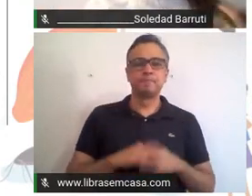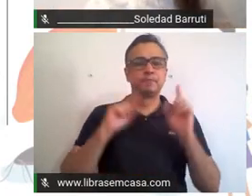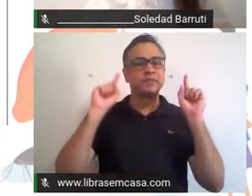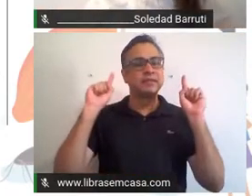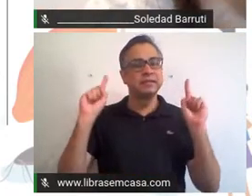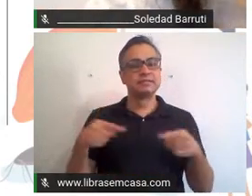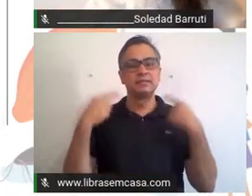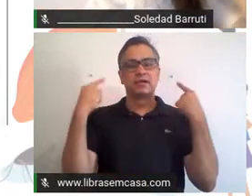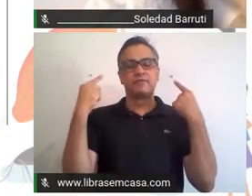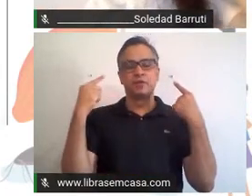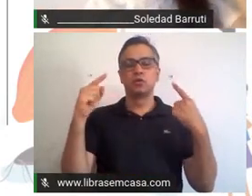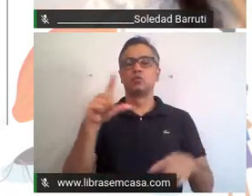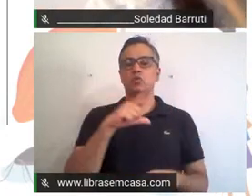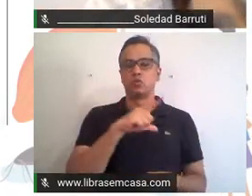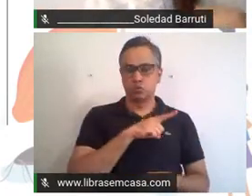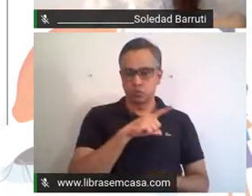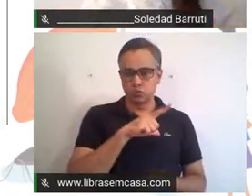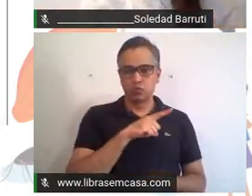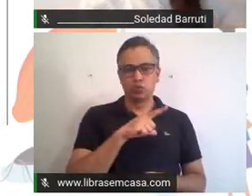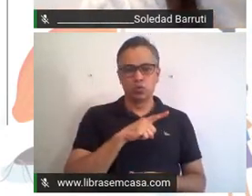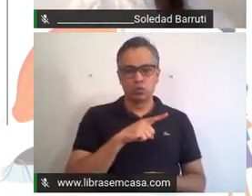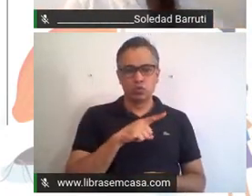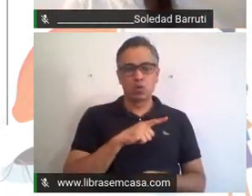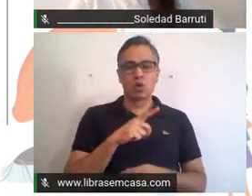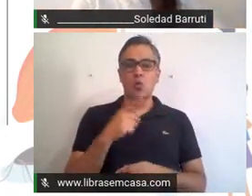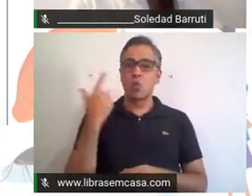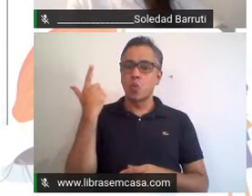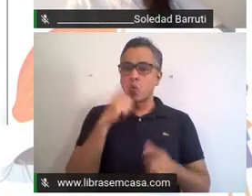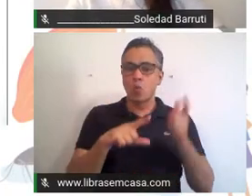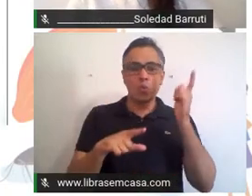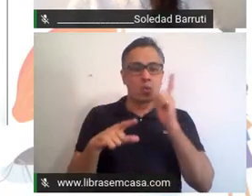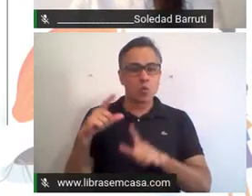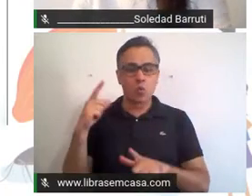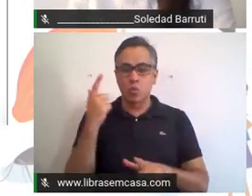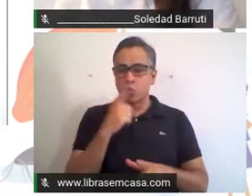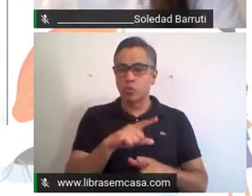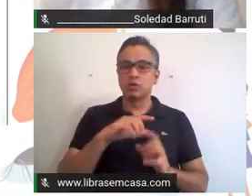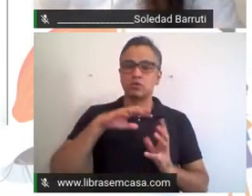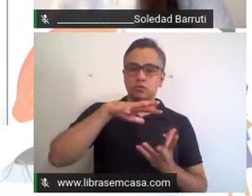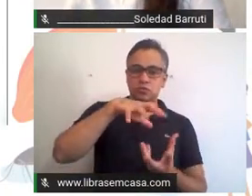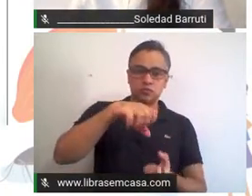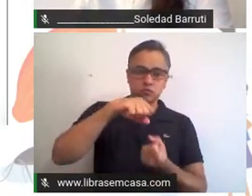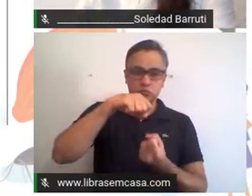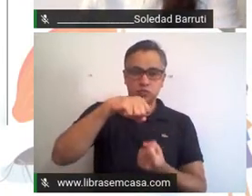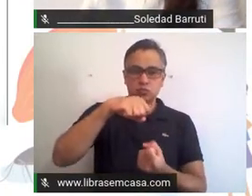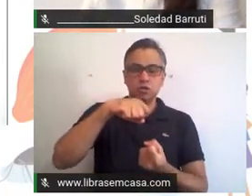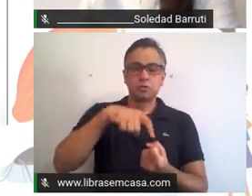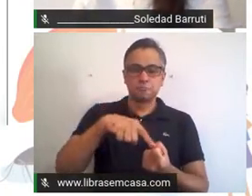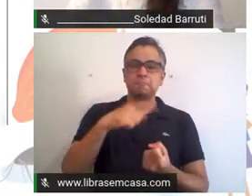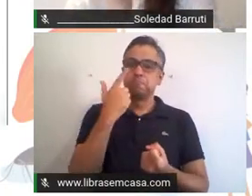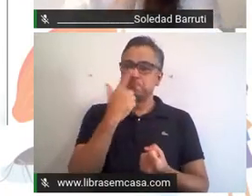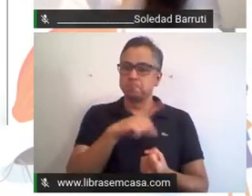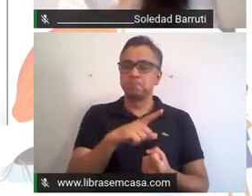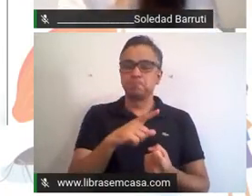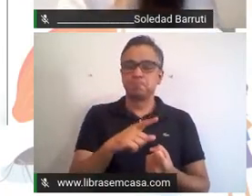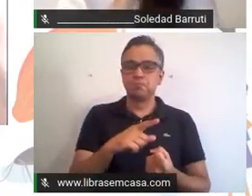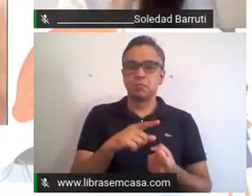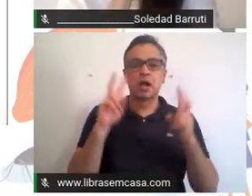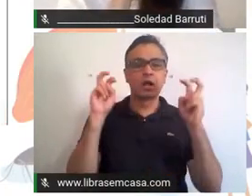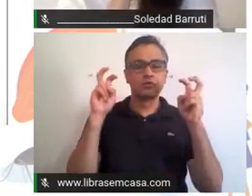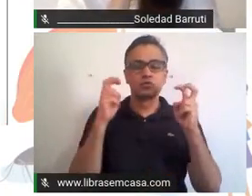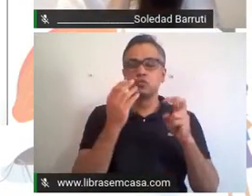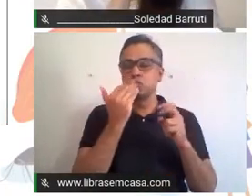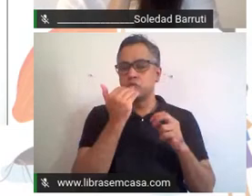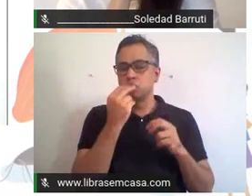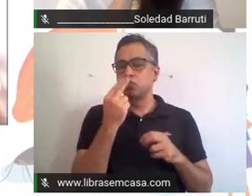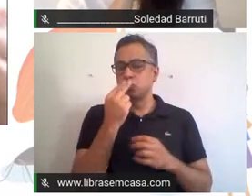tenha uma conquista, resultados sustentáveis, né, em termos de segurança alimentar e nutricional,